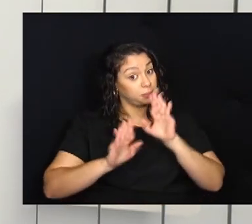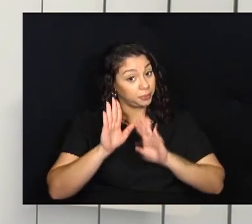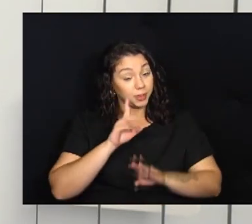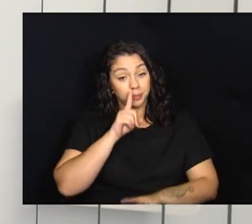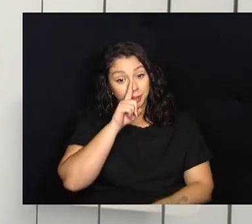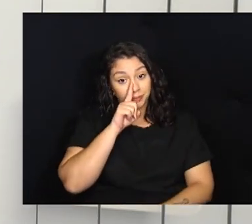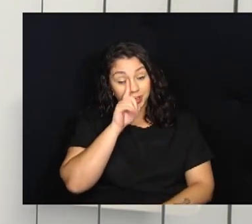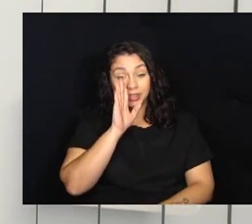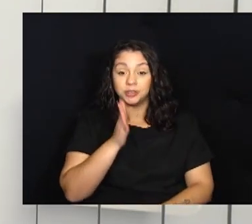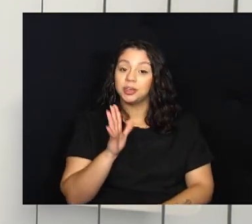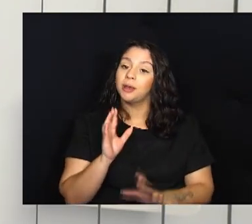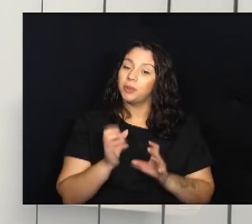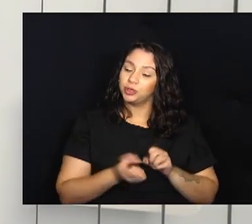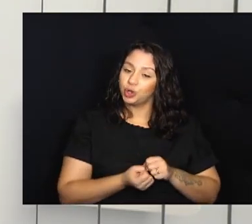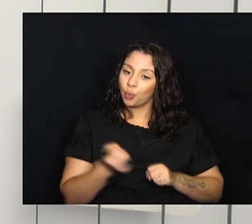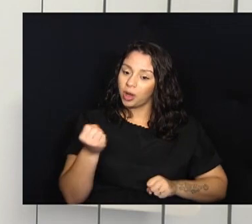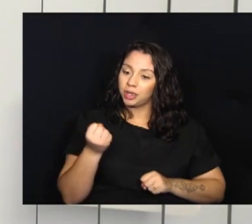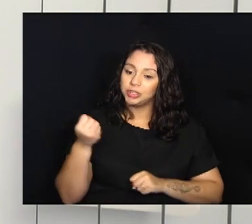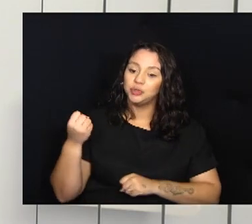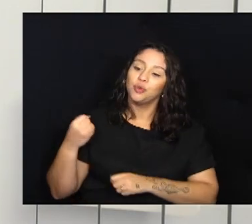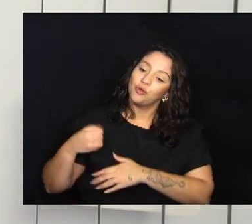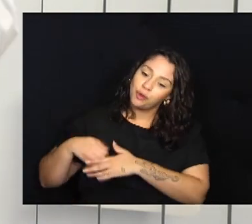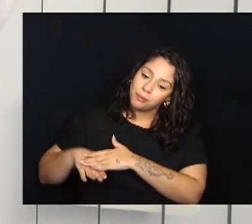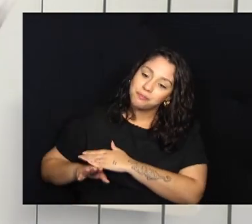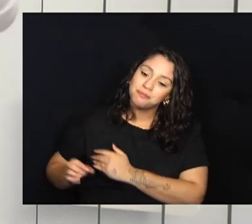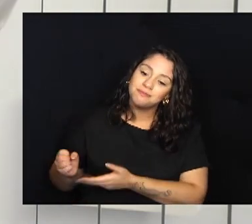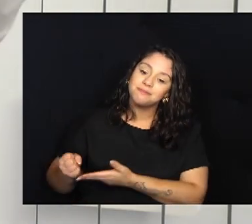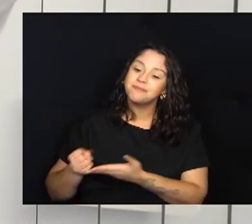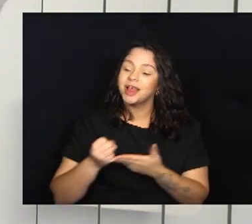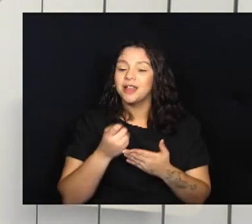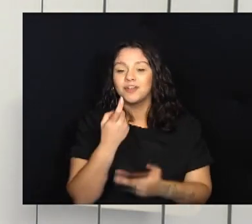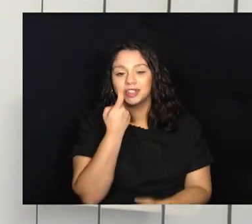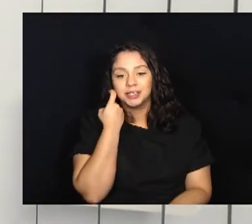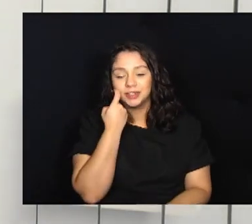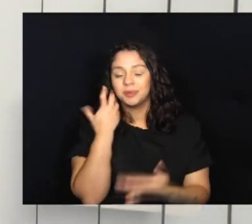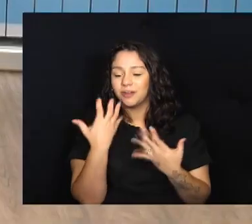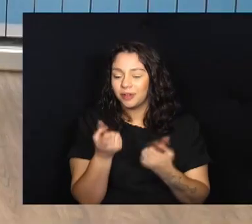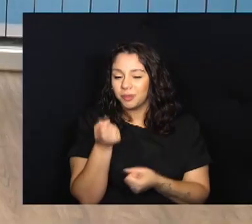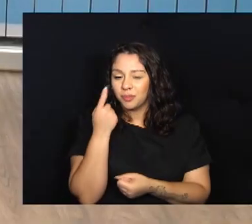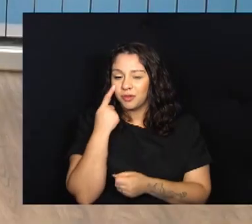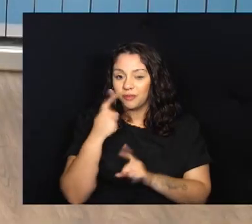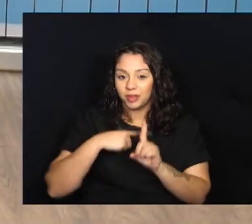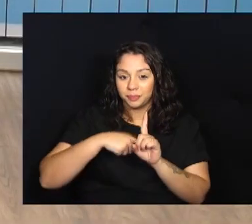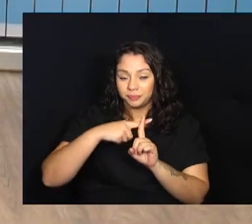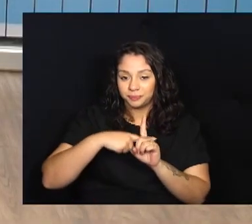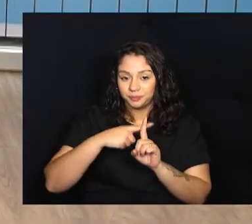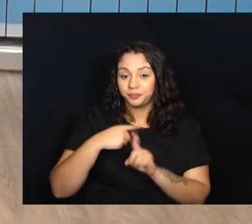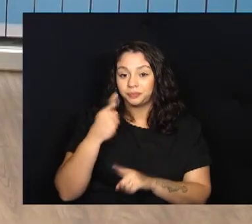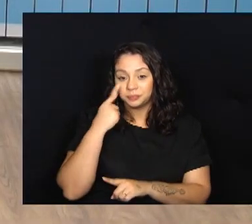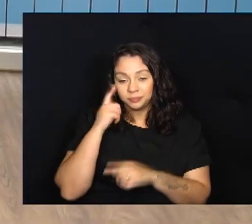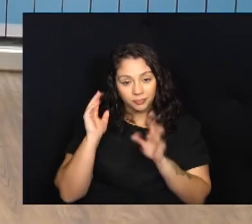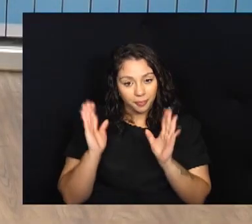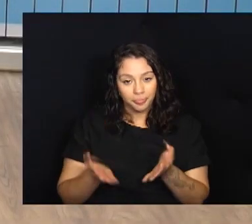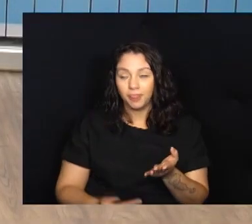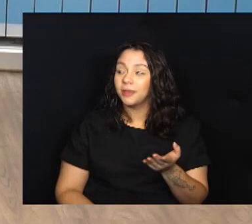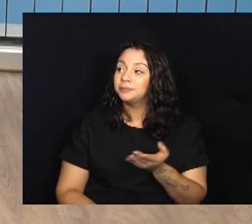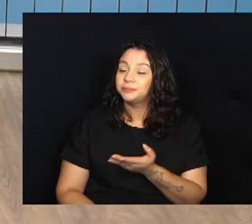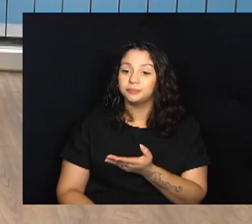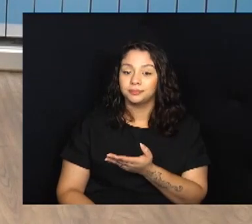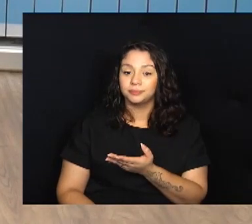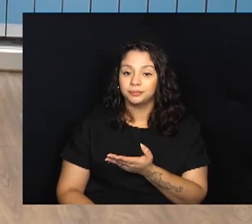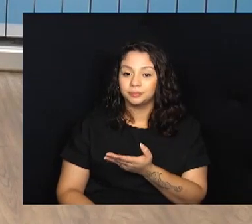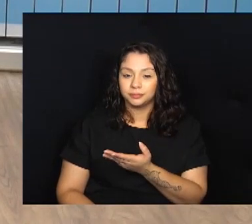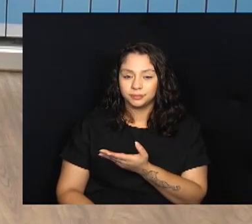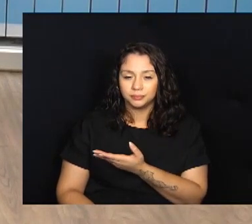de casa com um guarda-chuva nesta sexta-feira. Vamos às temperaturas então? Olha só, elas já estão aqui na minha tela. Para amanhã,